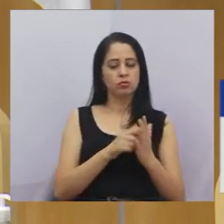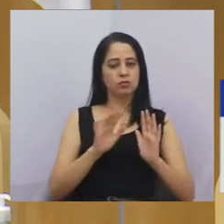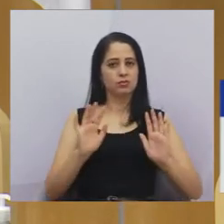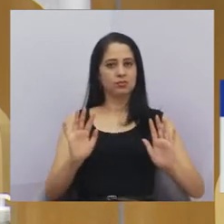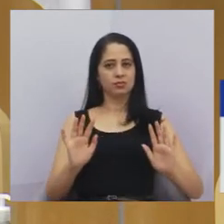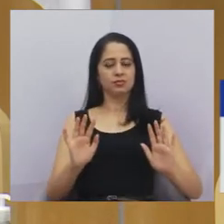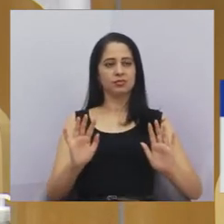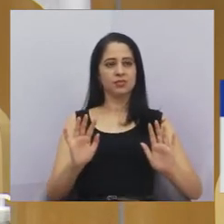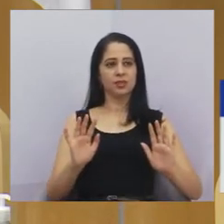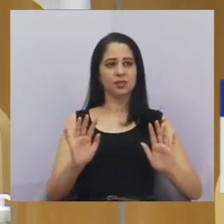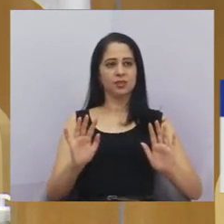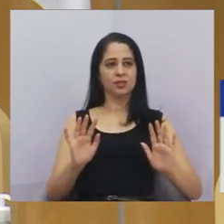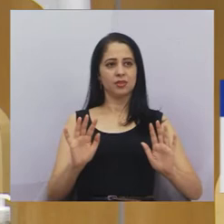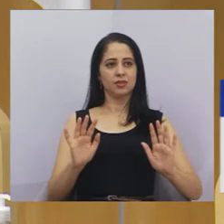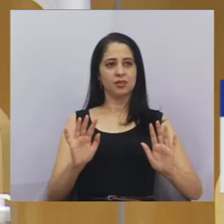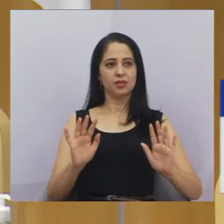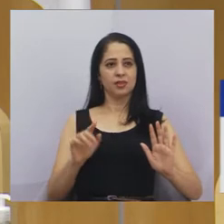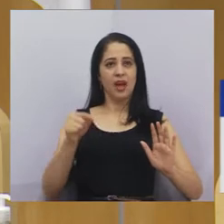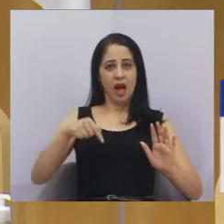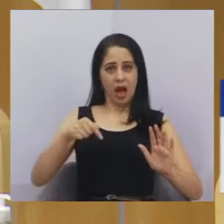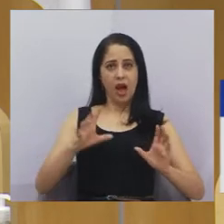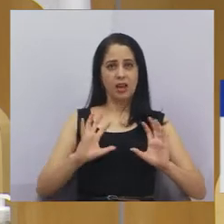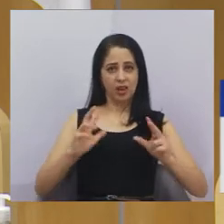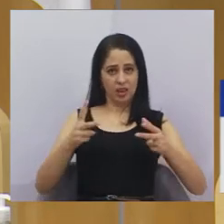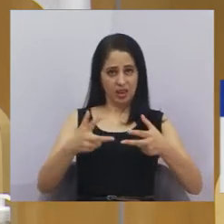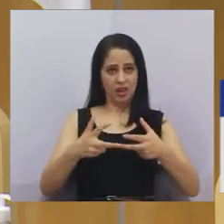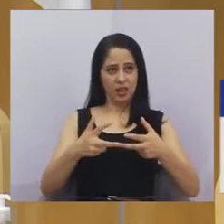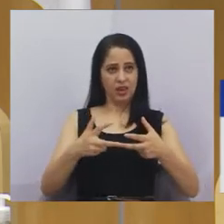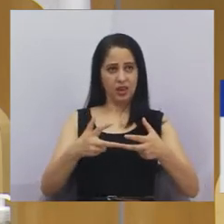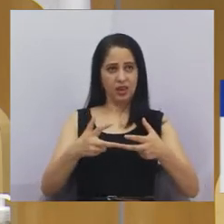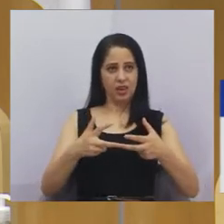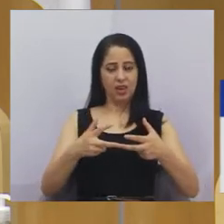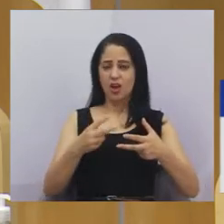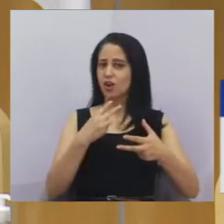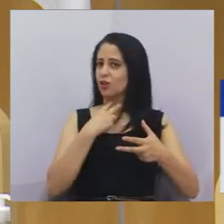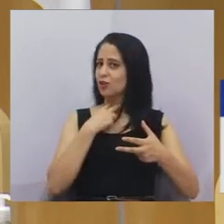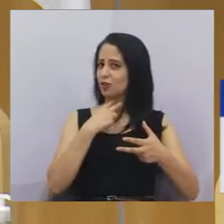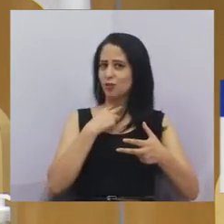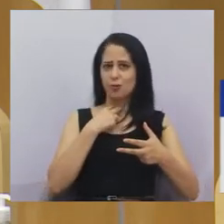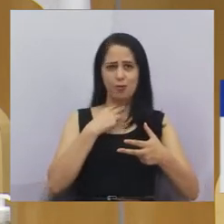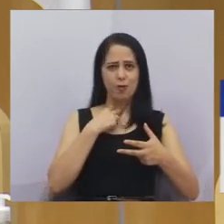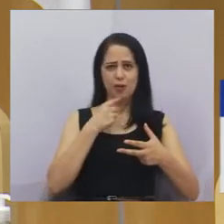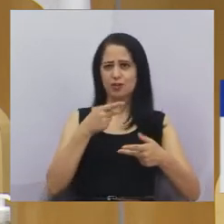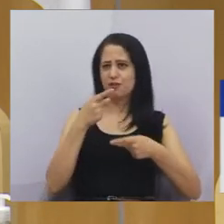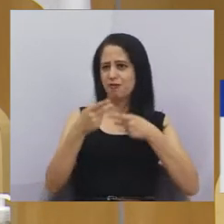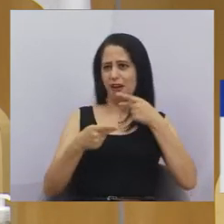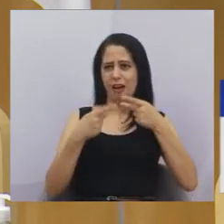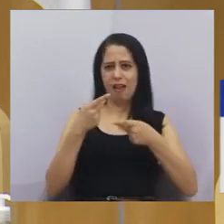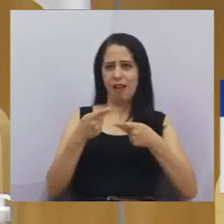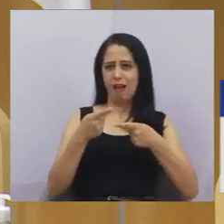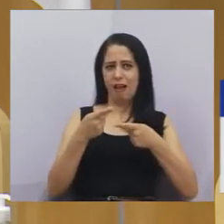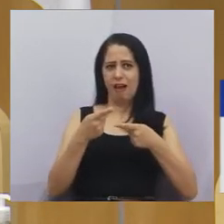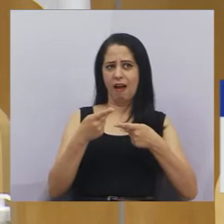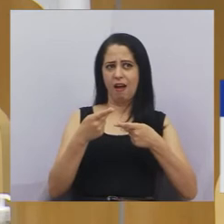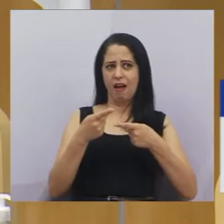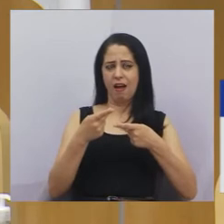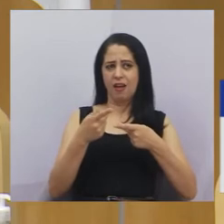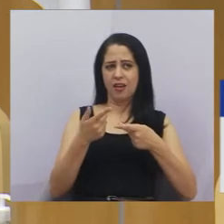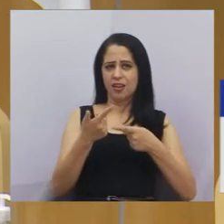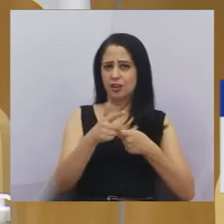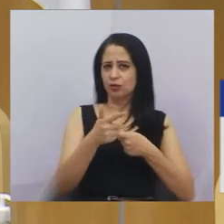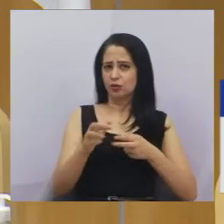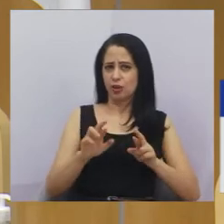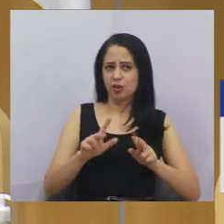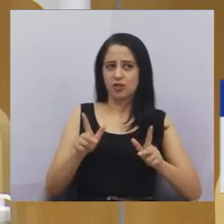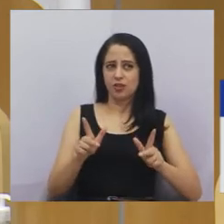Então, gente, essa casa não pode dizer que não tem. Ué,